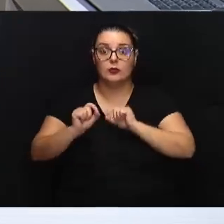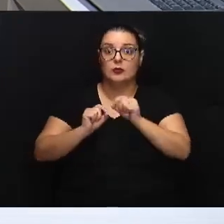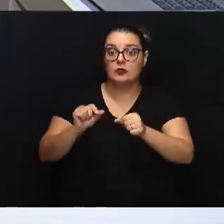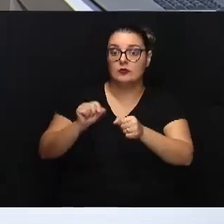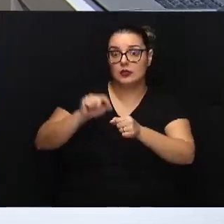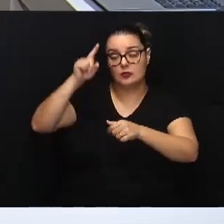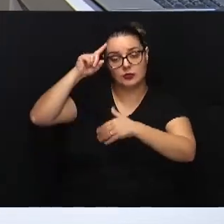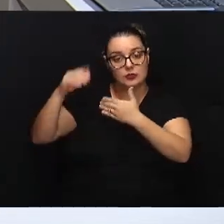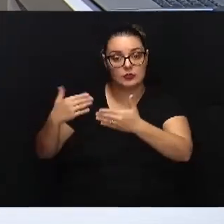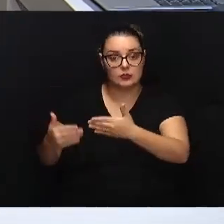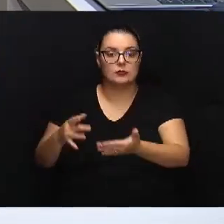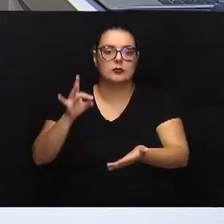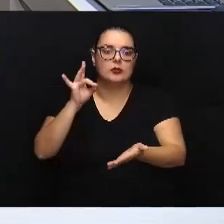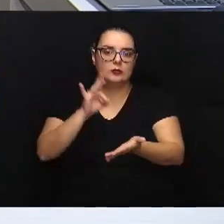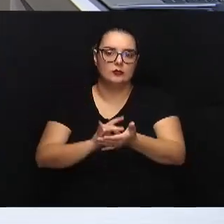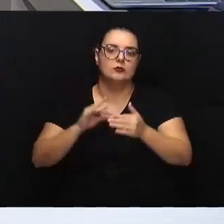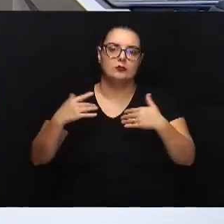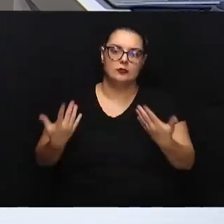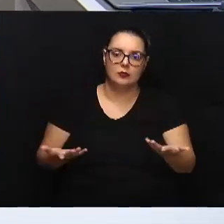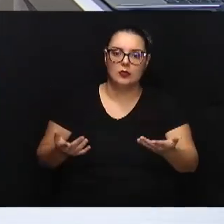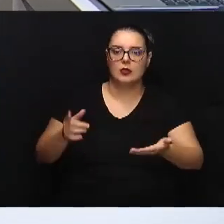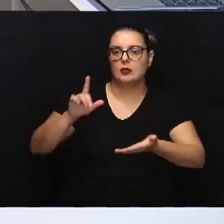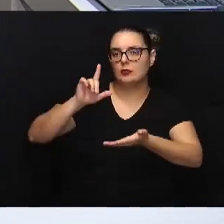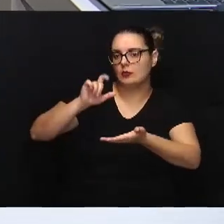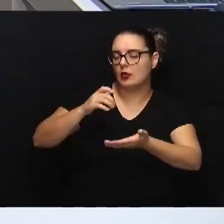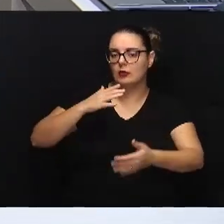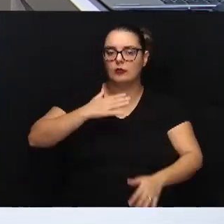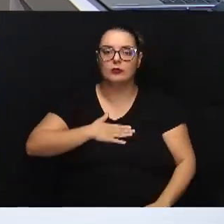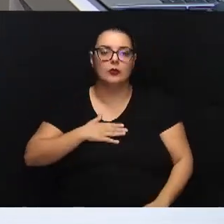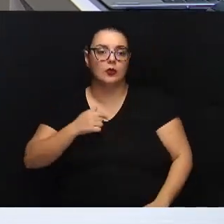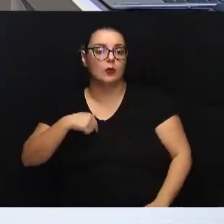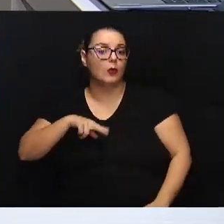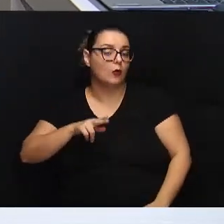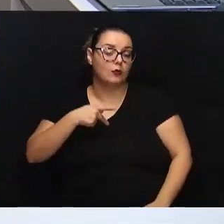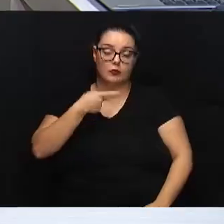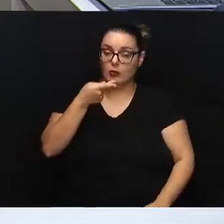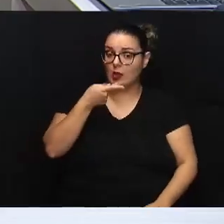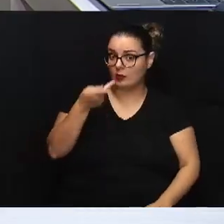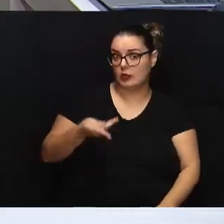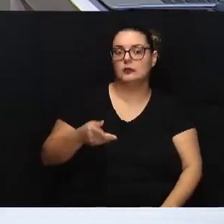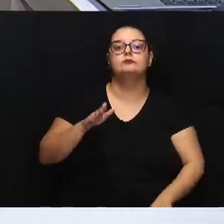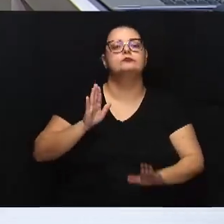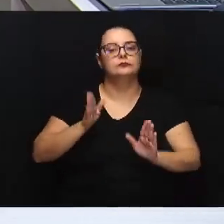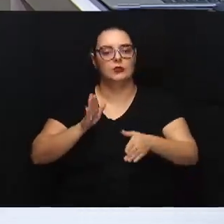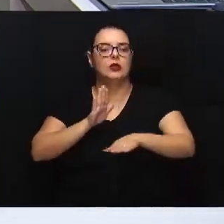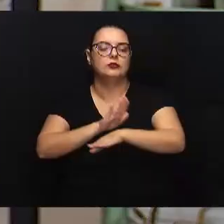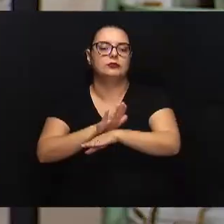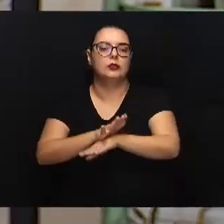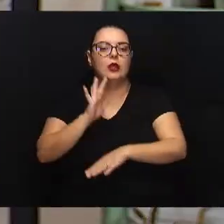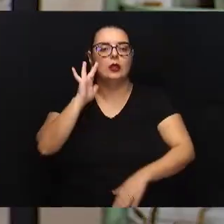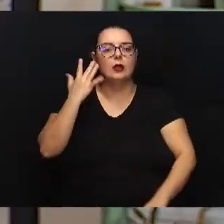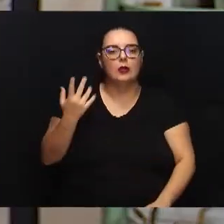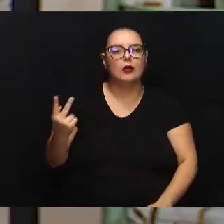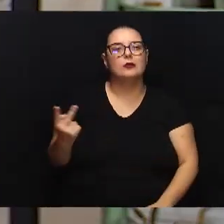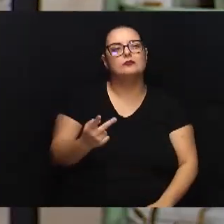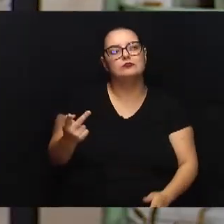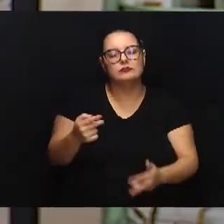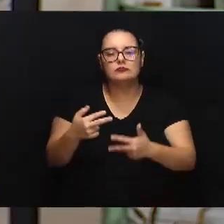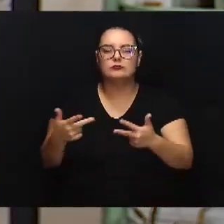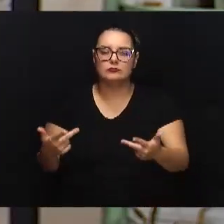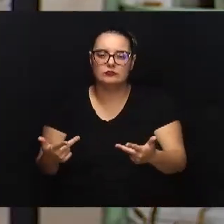real. Então, uma foto minha ou eu falando, isso já ajuda. Eu acho que tem as duas coisas, os dois